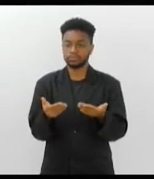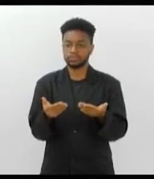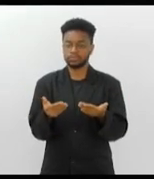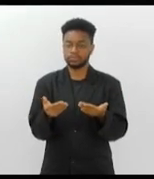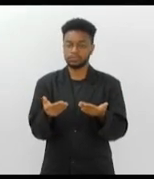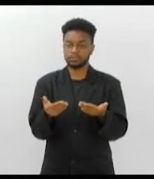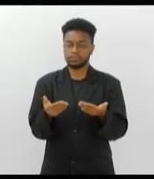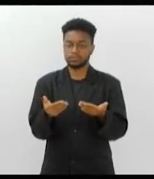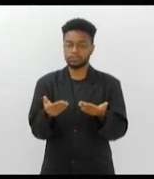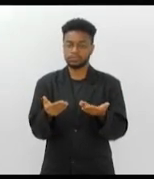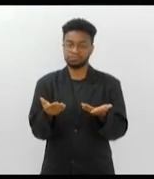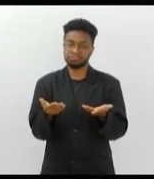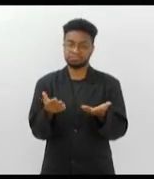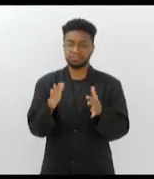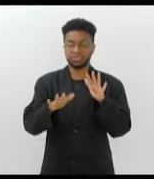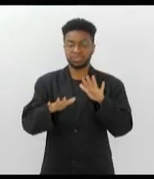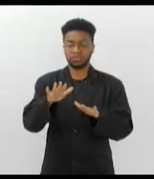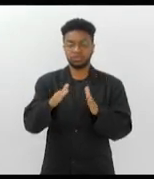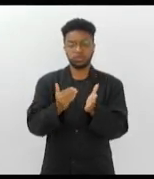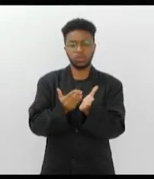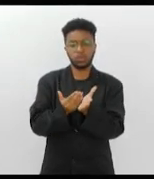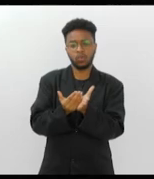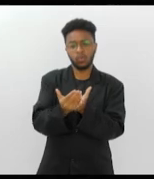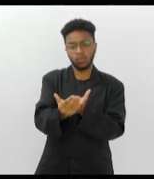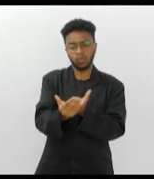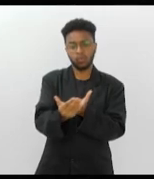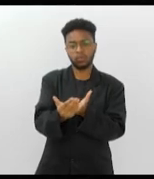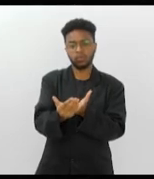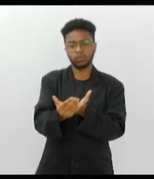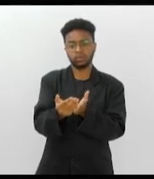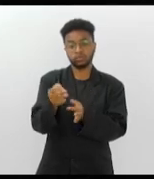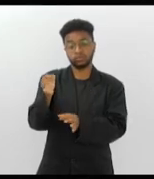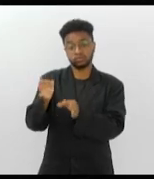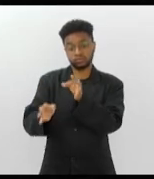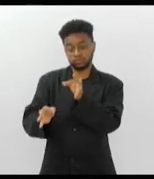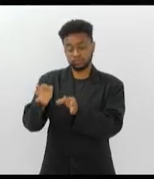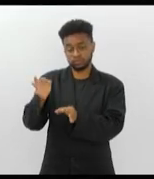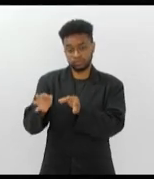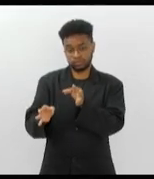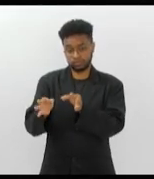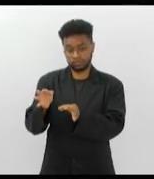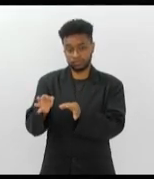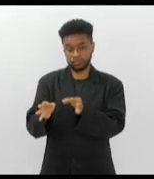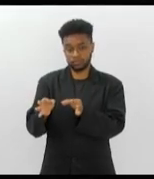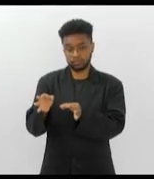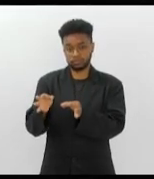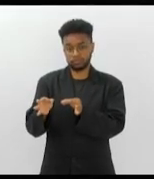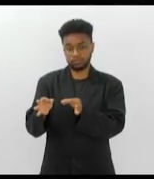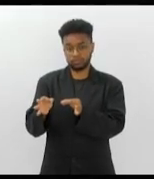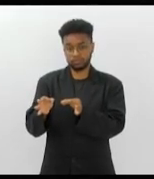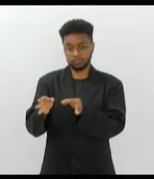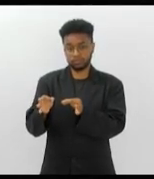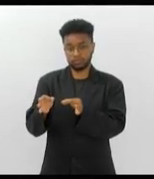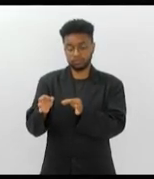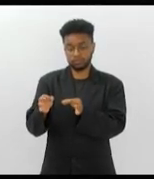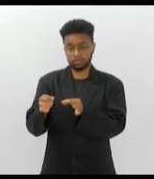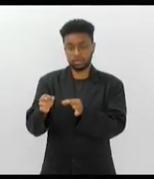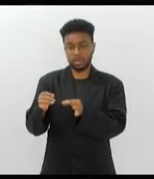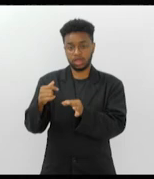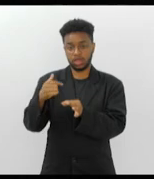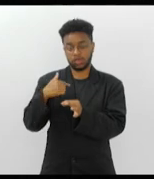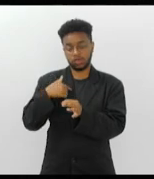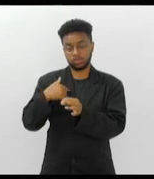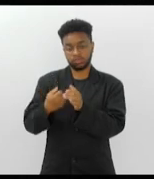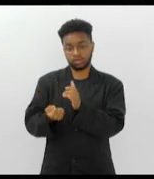deve estar dando início um julgamento de uma ação que eu fiz no Tribunal